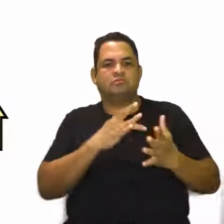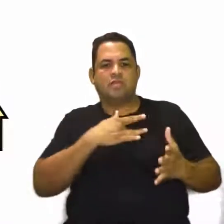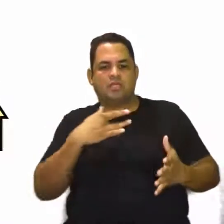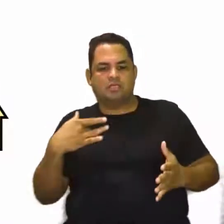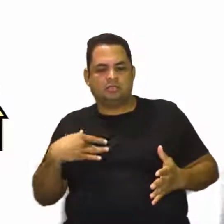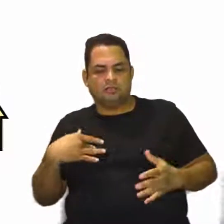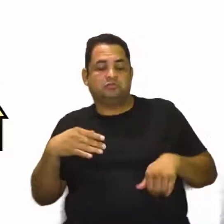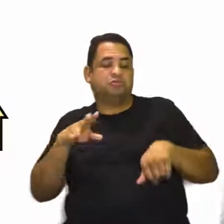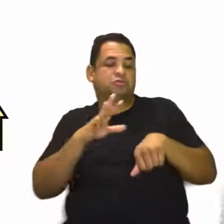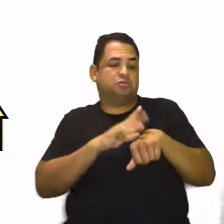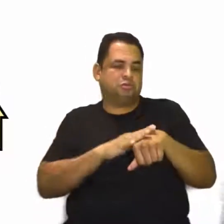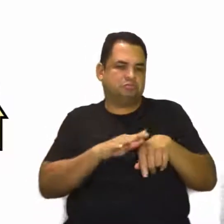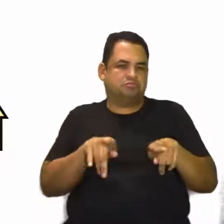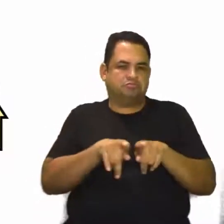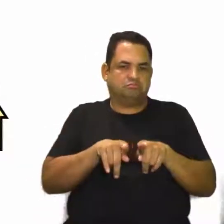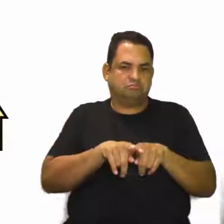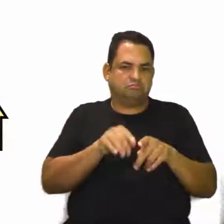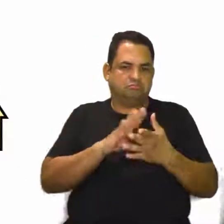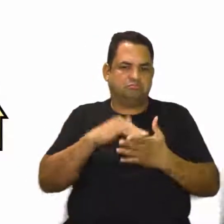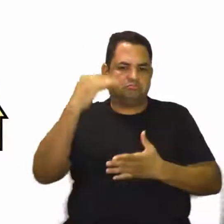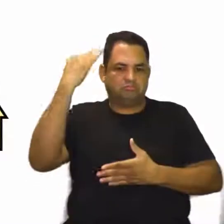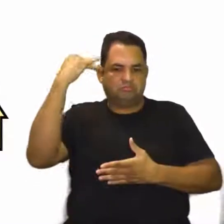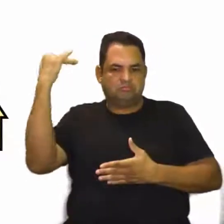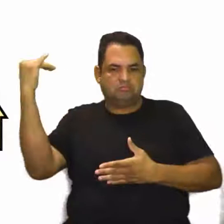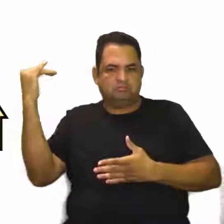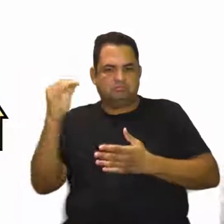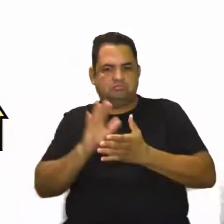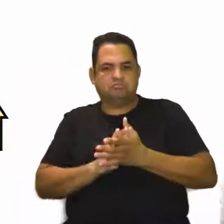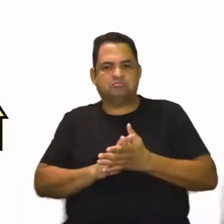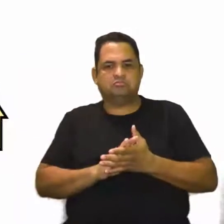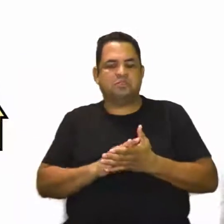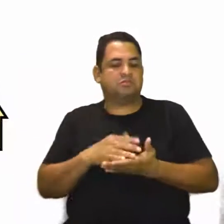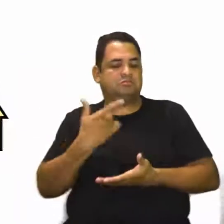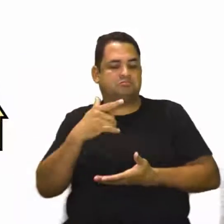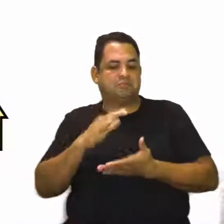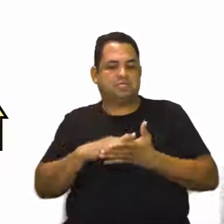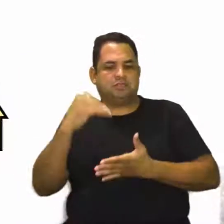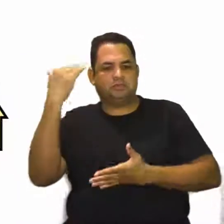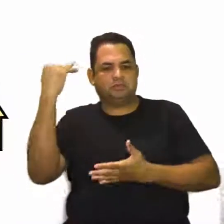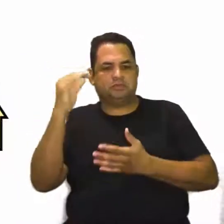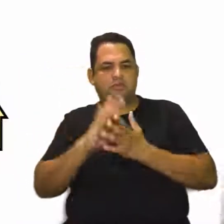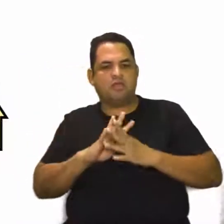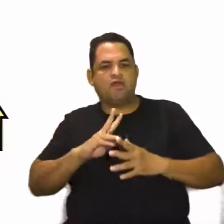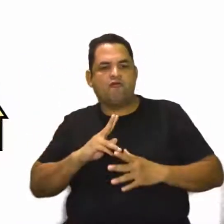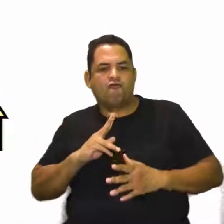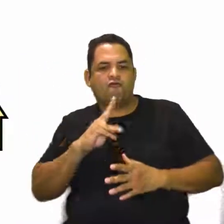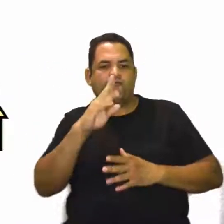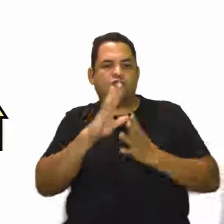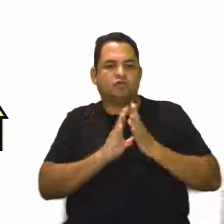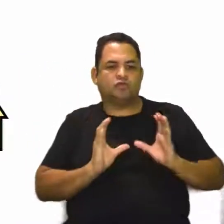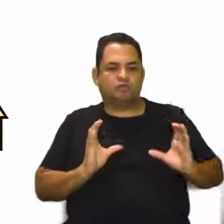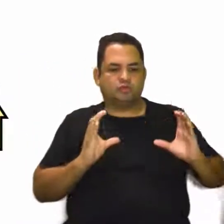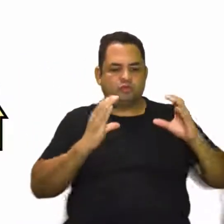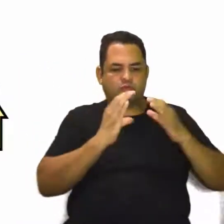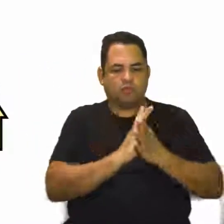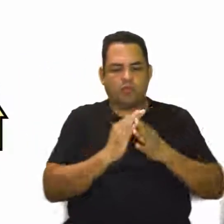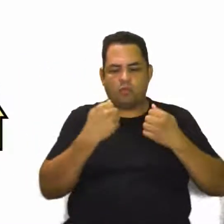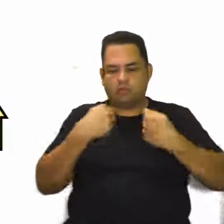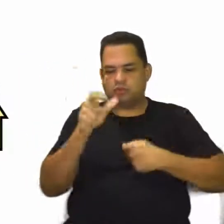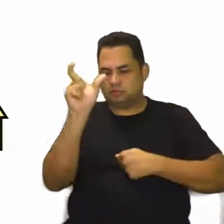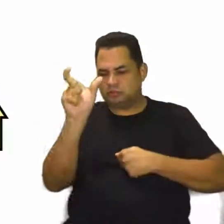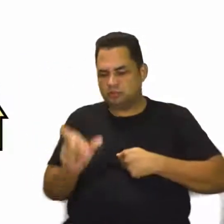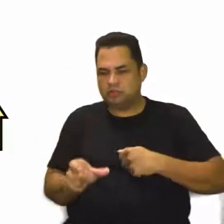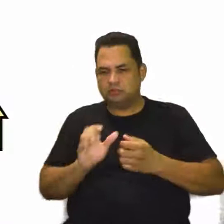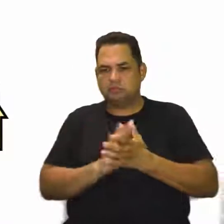saúde e a doença, o sucesso e um insucesso, e a força, né, coletiva ou poder individual.